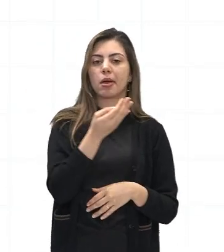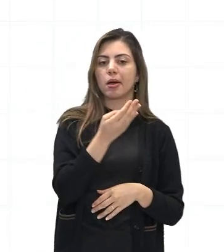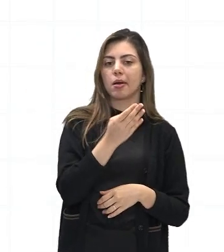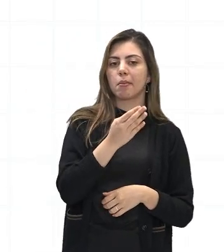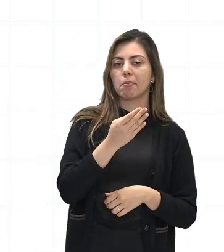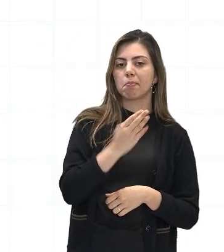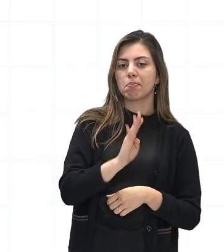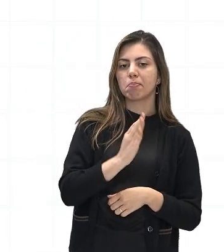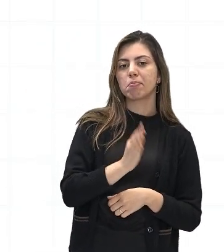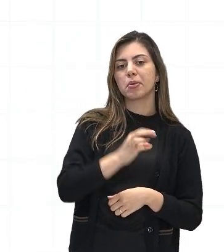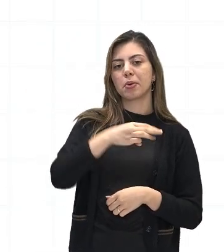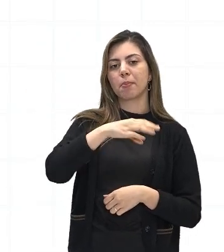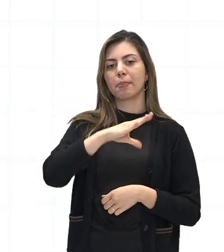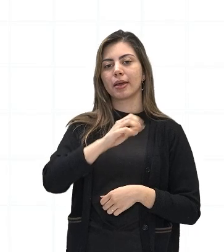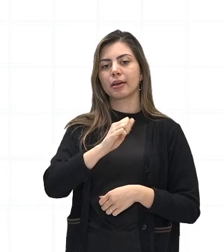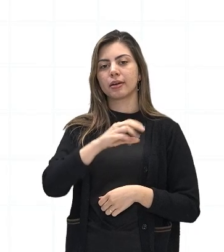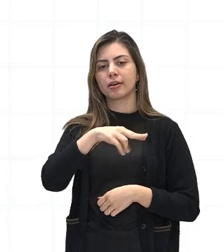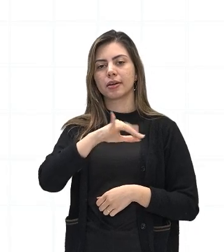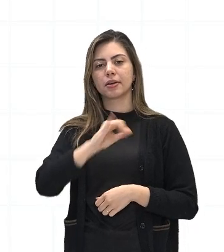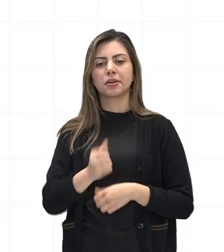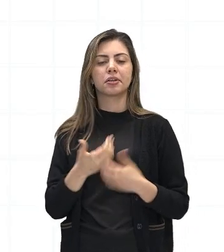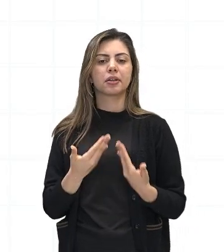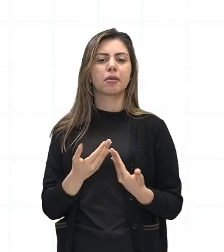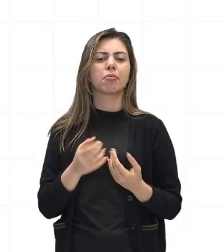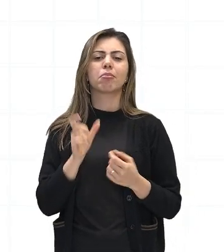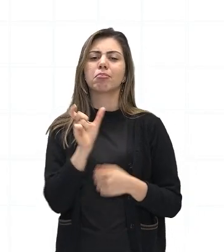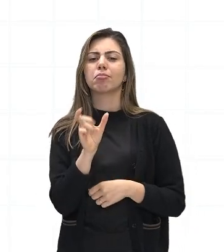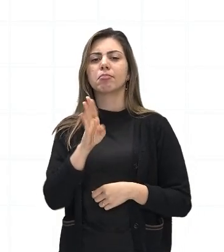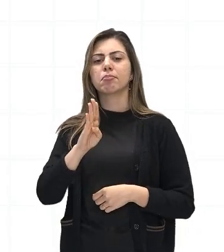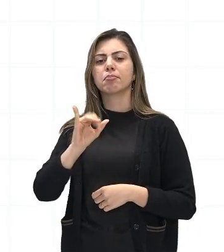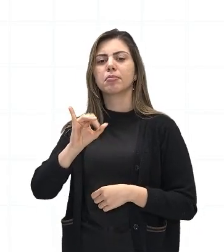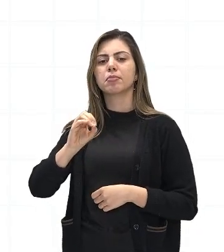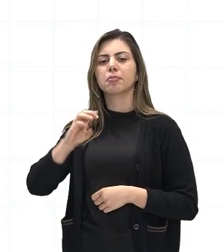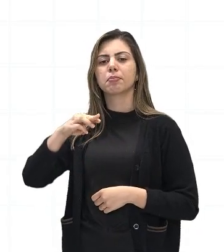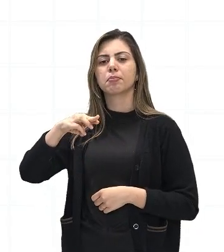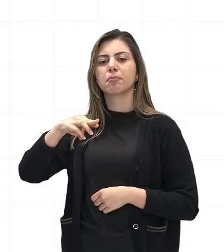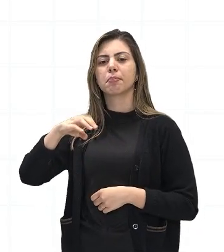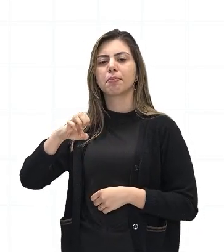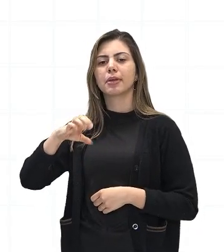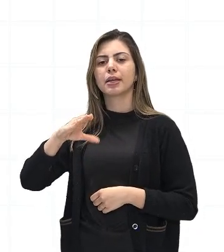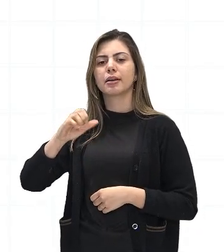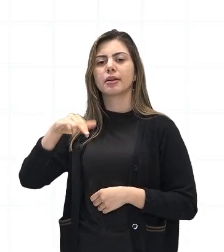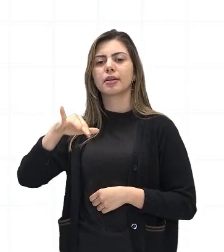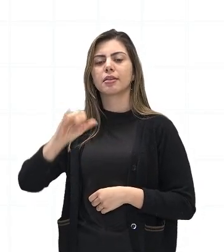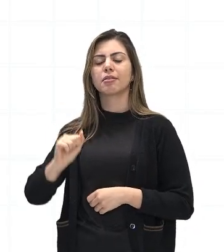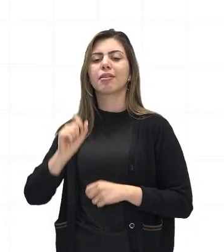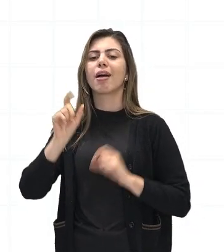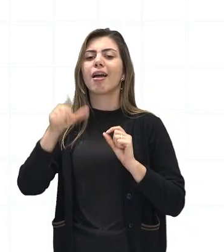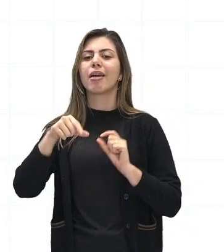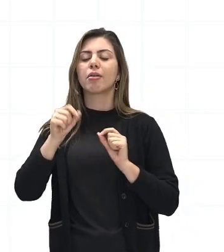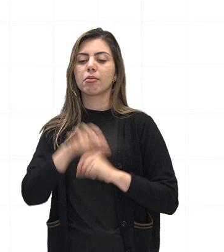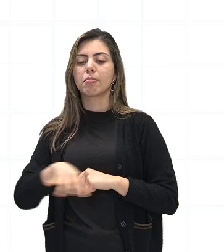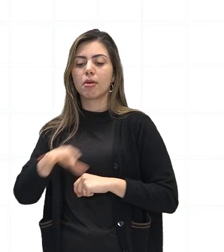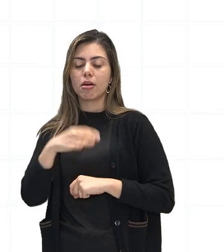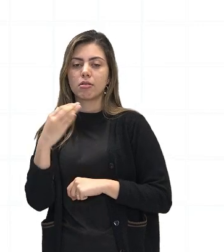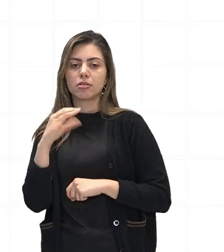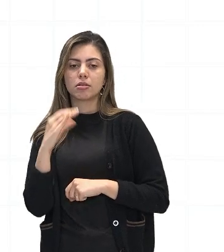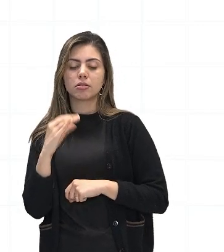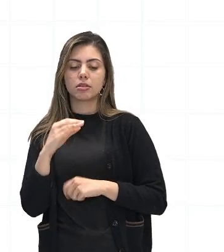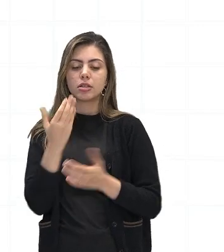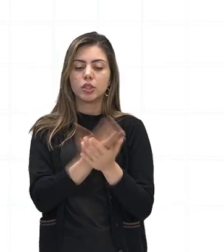a anatomia. O que é biomecânica, professora? Biomecânica é a ciência que estuda o movimento humano. E